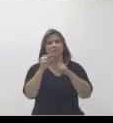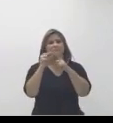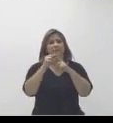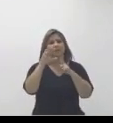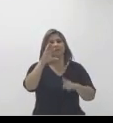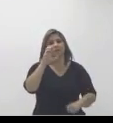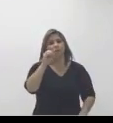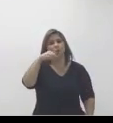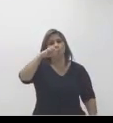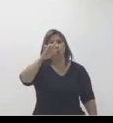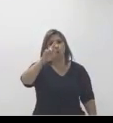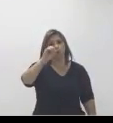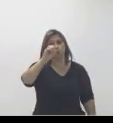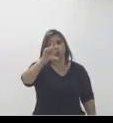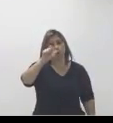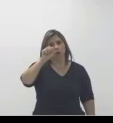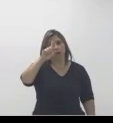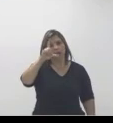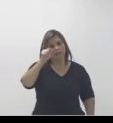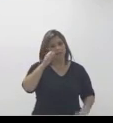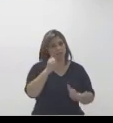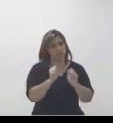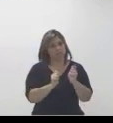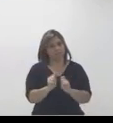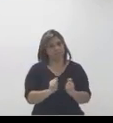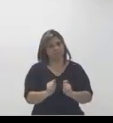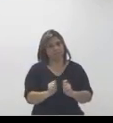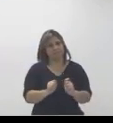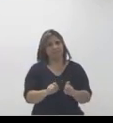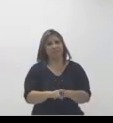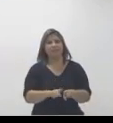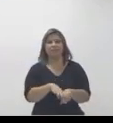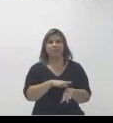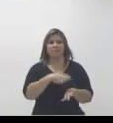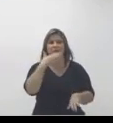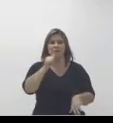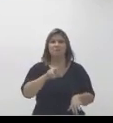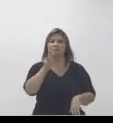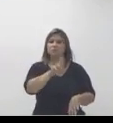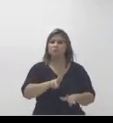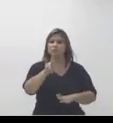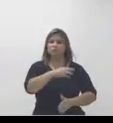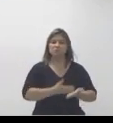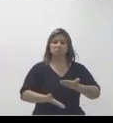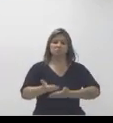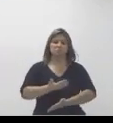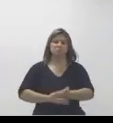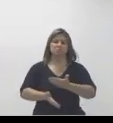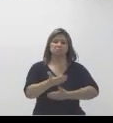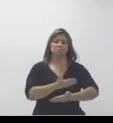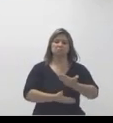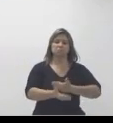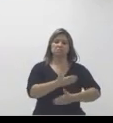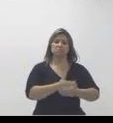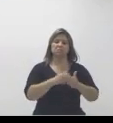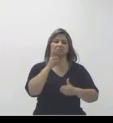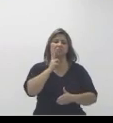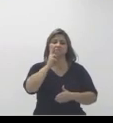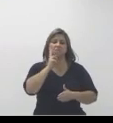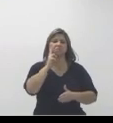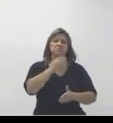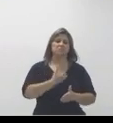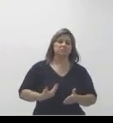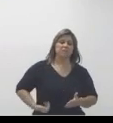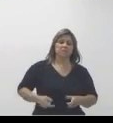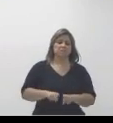é é o melhor mas o uso onde eu possa estabelecer uma relação com a droga onde eu tenho a minha condição